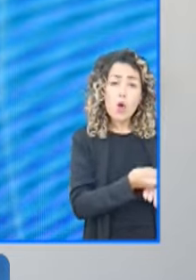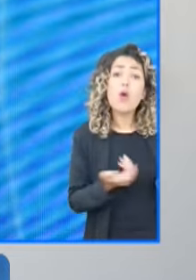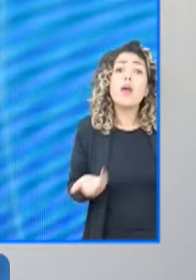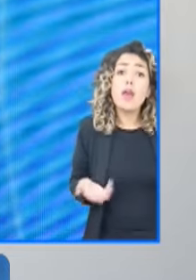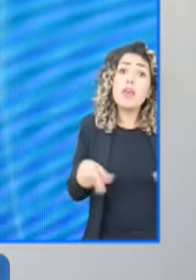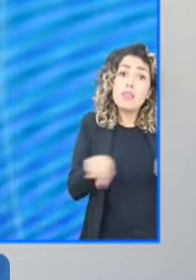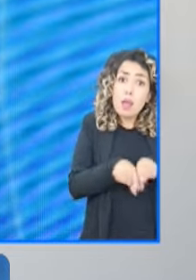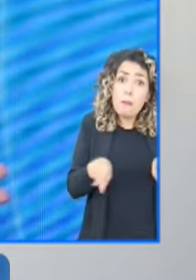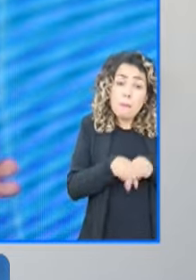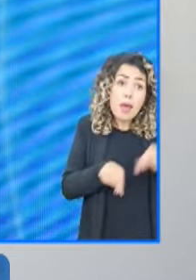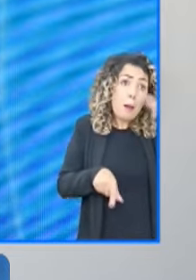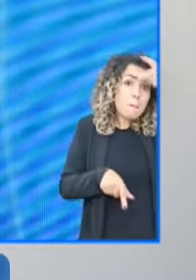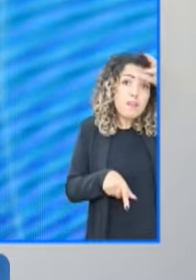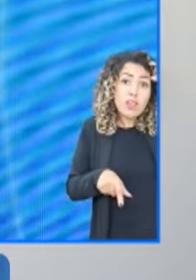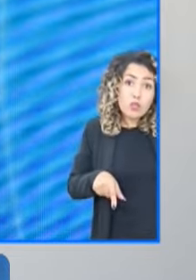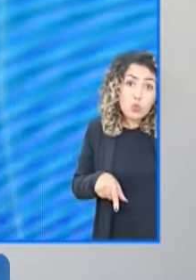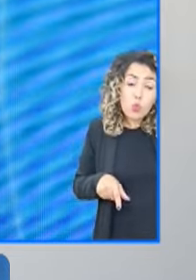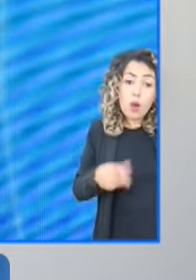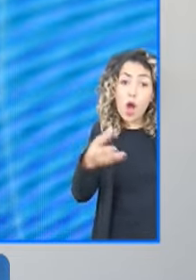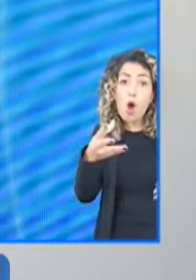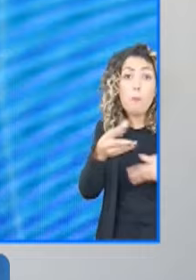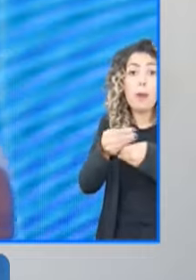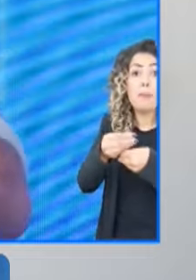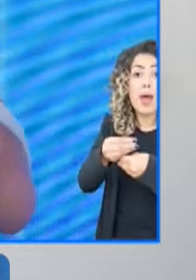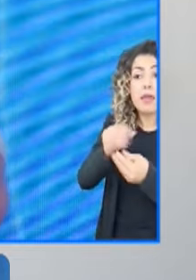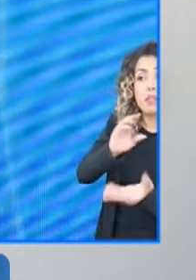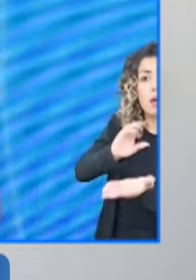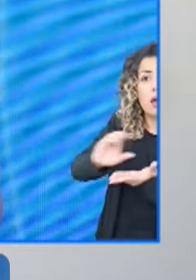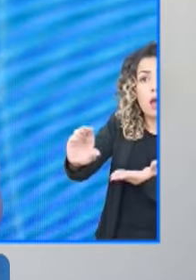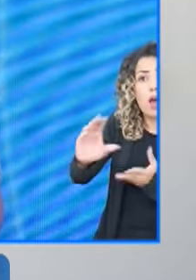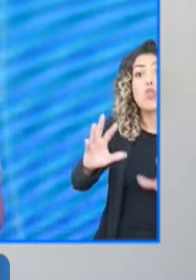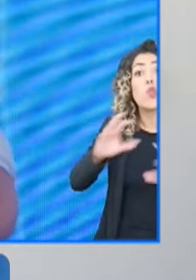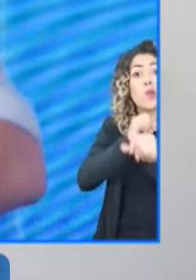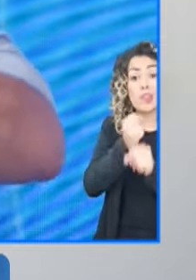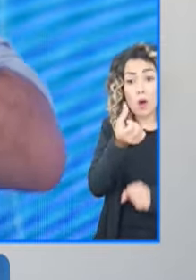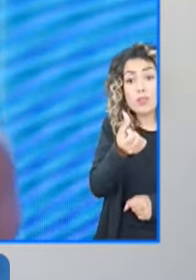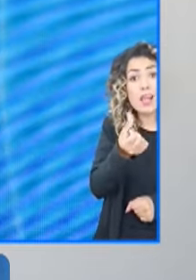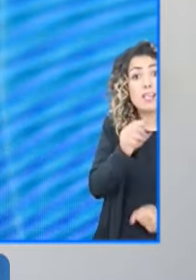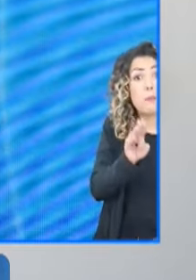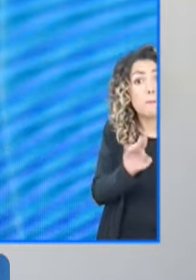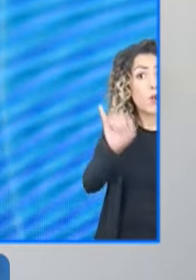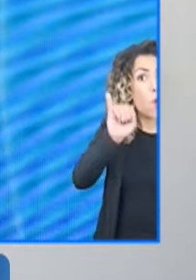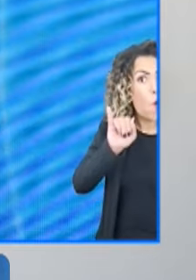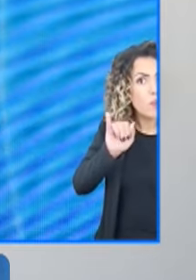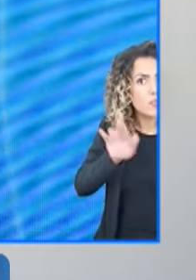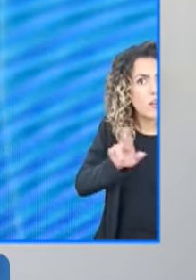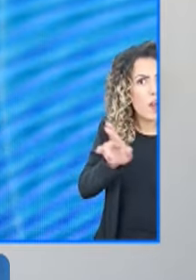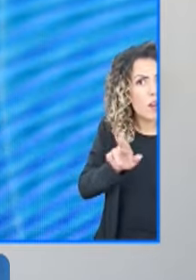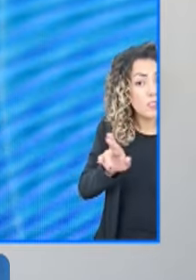SBT, disse que mudaria a postura, que adotaria, por exemplo, algo um sentido